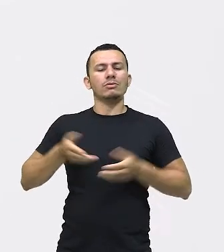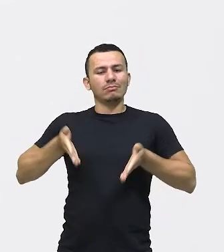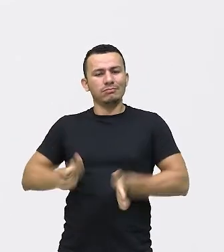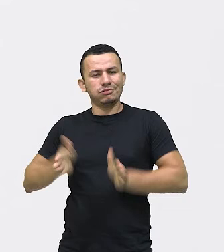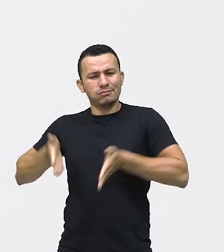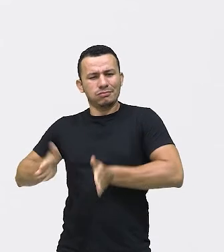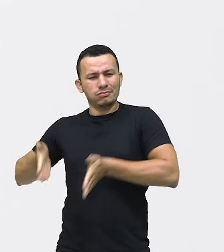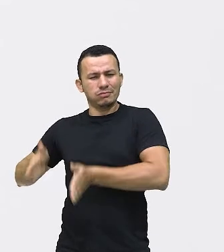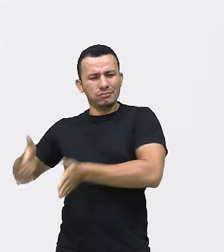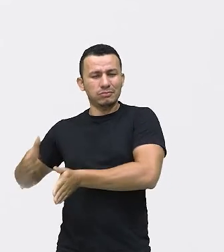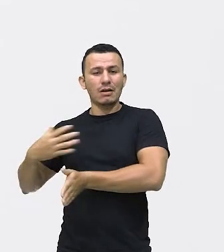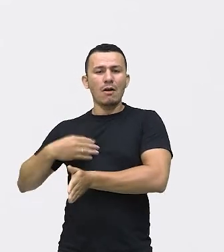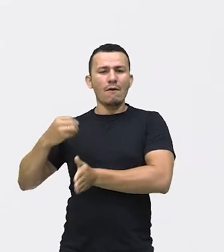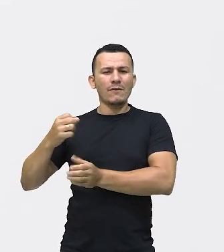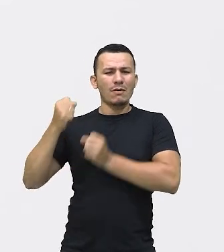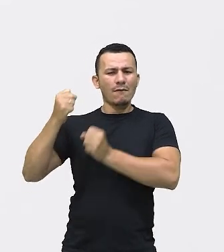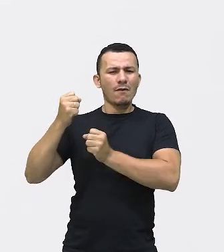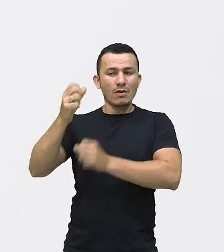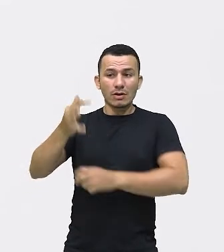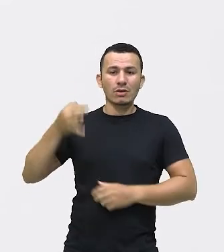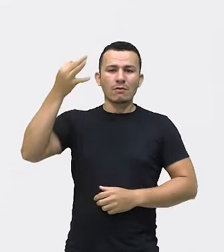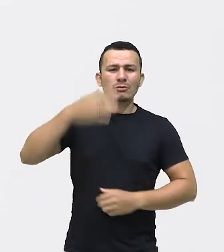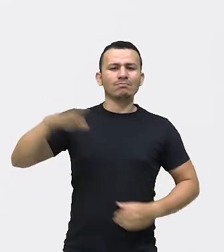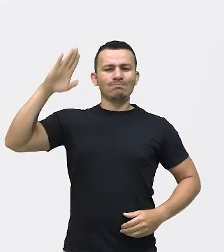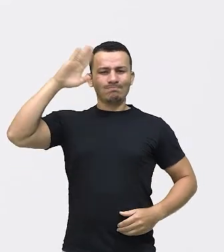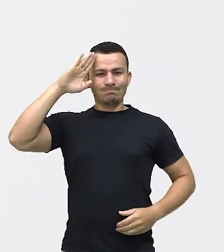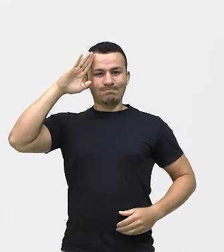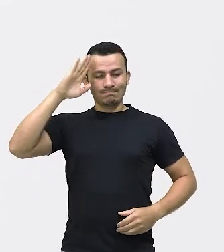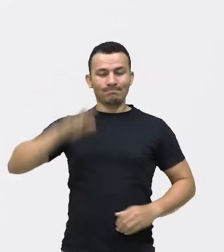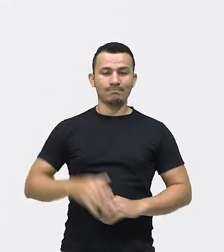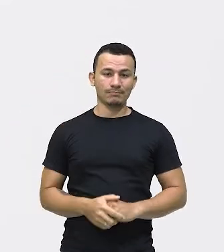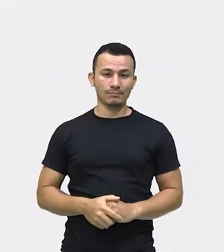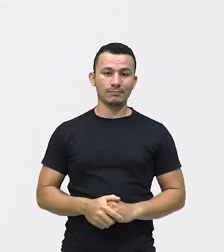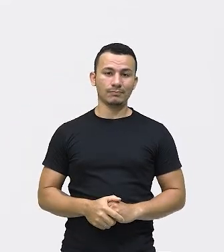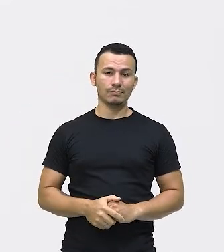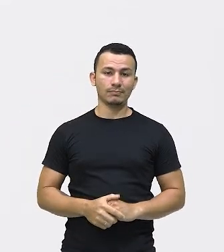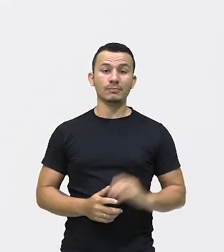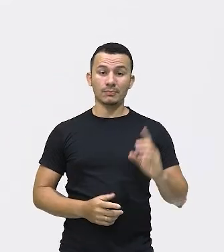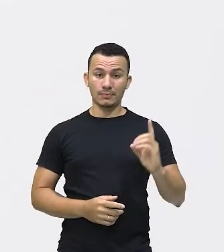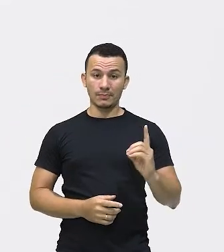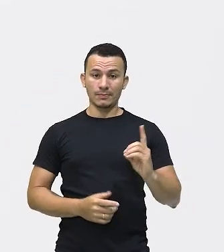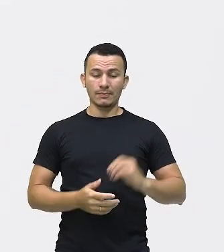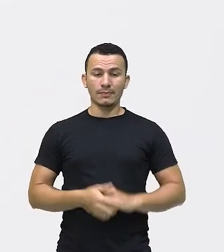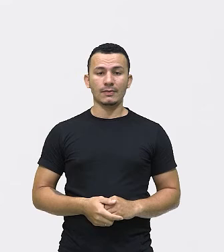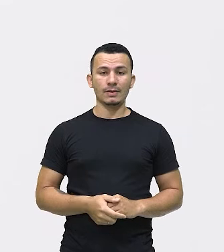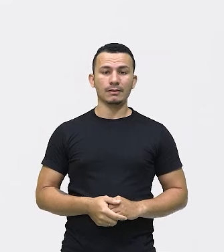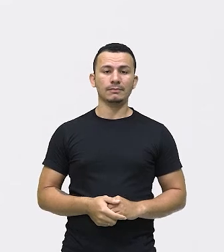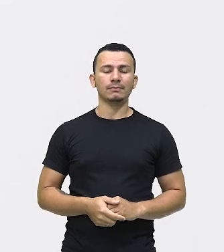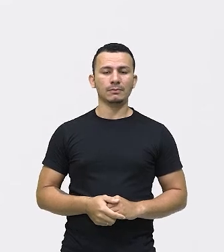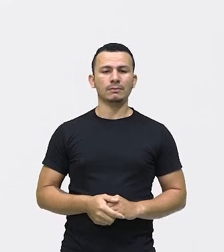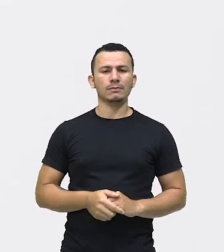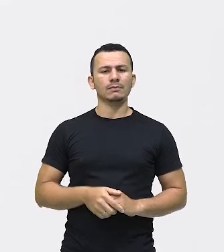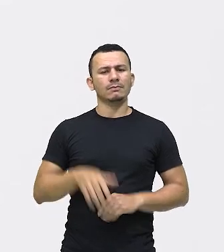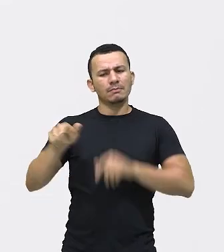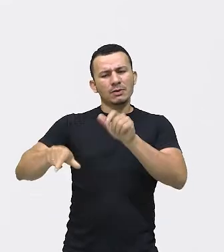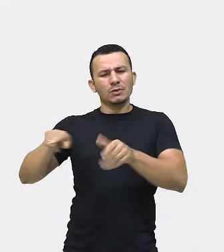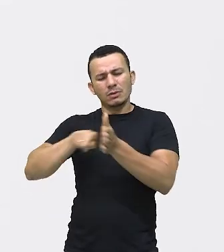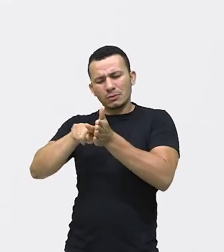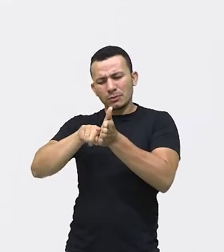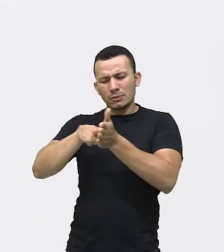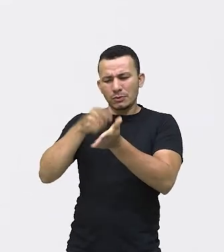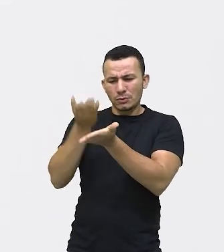que se tornariam aí futuros soldados espartanos. Letra D. De acordo com os estudiosos, a